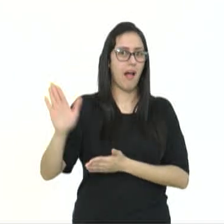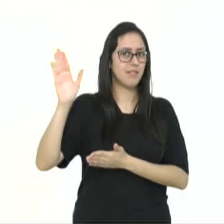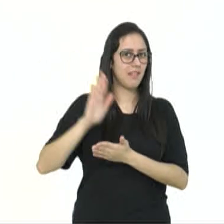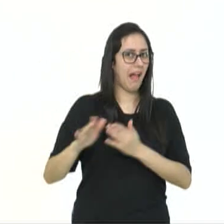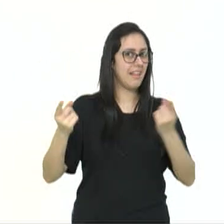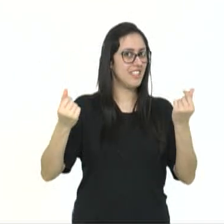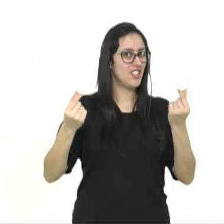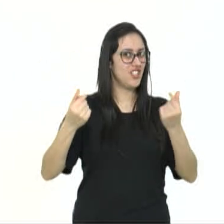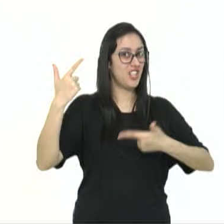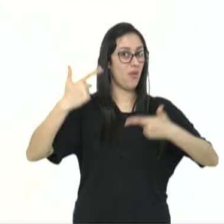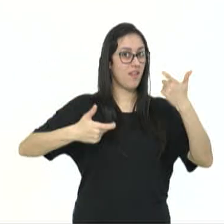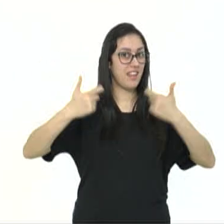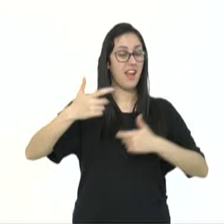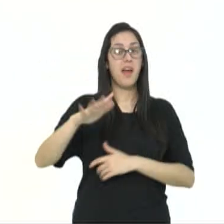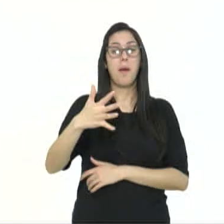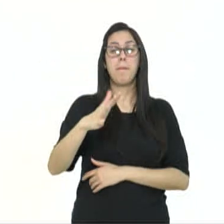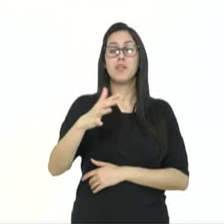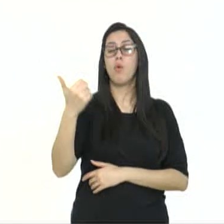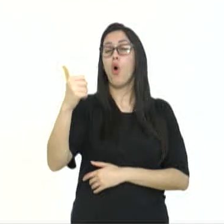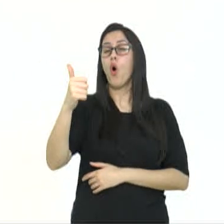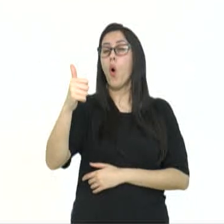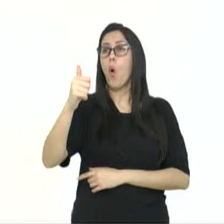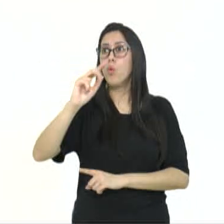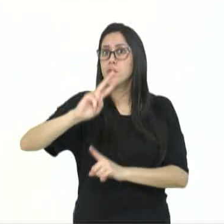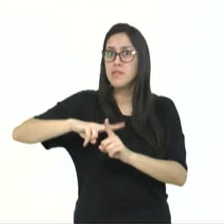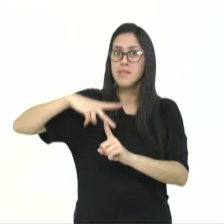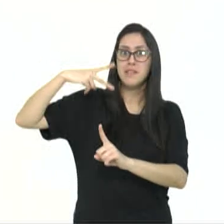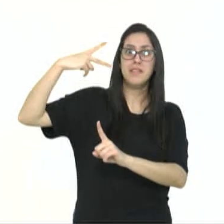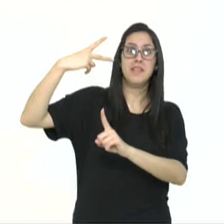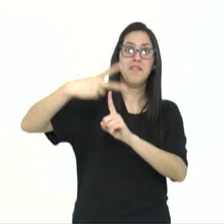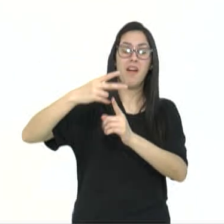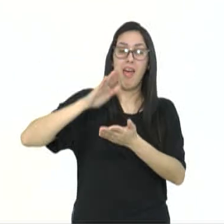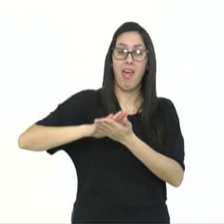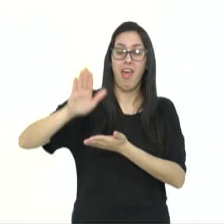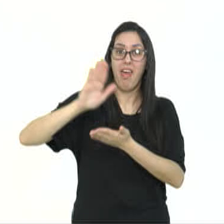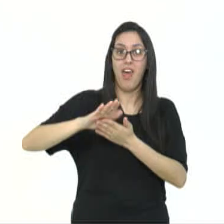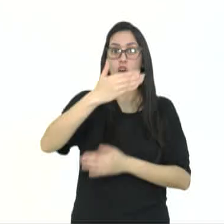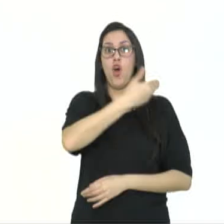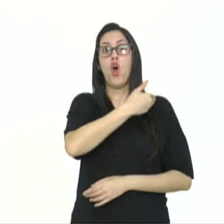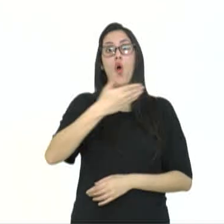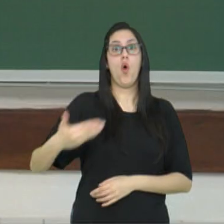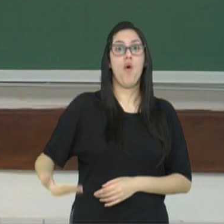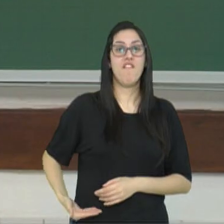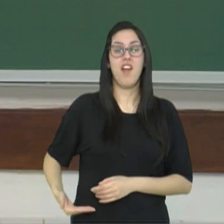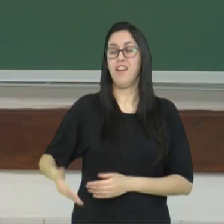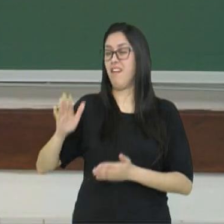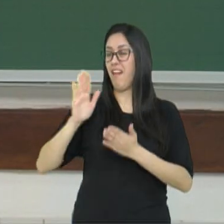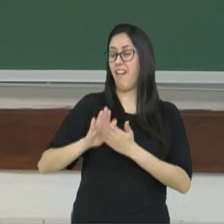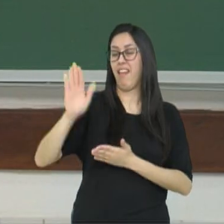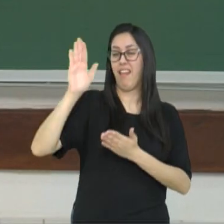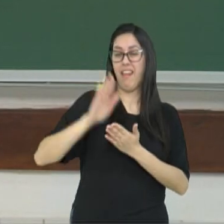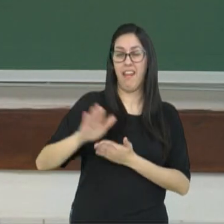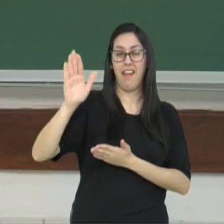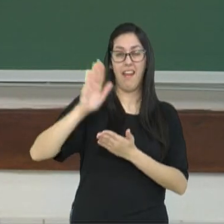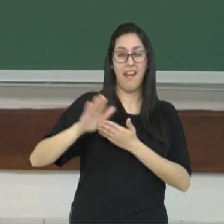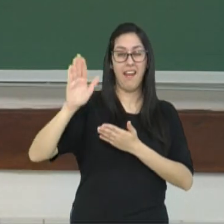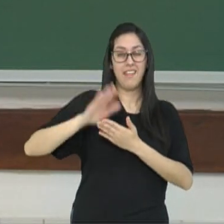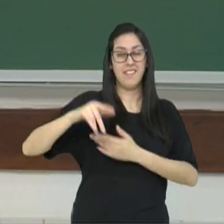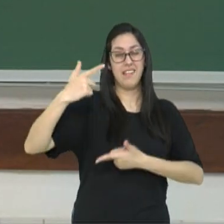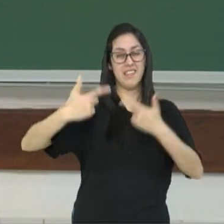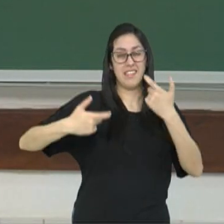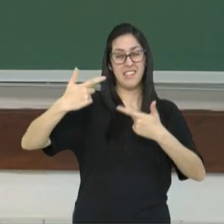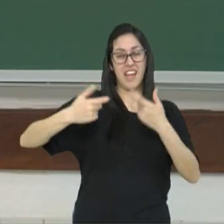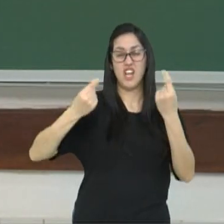dinheiro. Cerca de 11 vezes o orçamento de um ano do governo inteiro do Brasil foram usados para todo esse período de